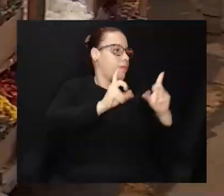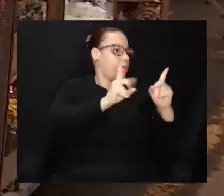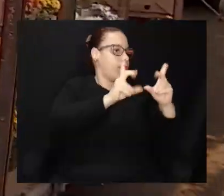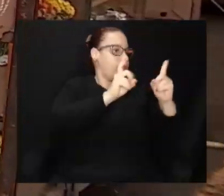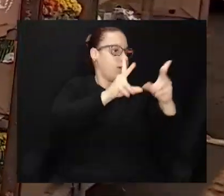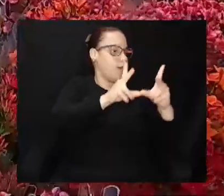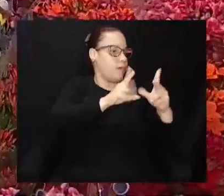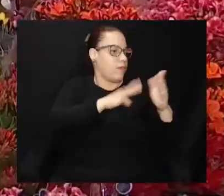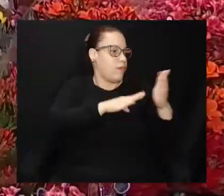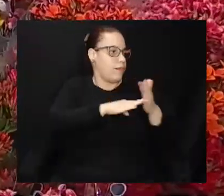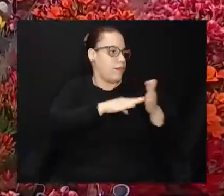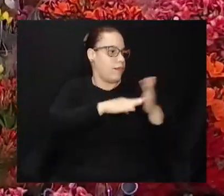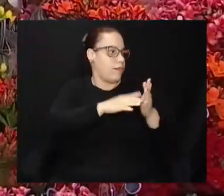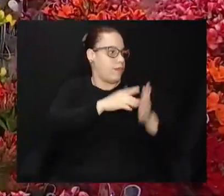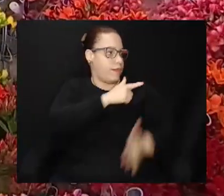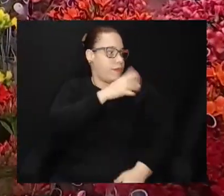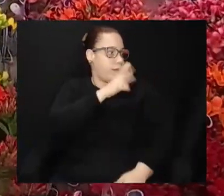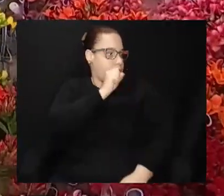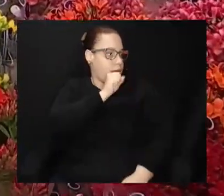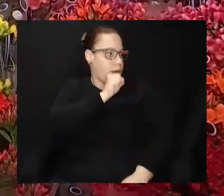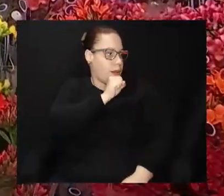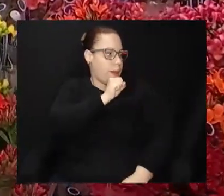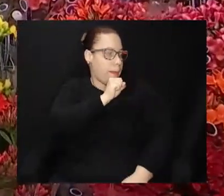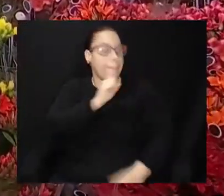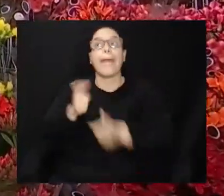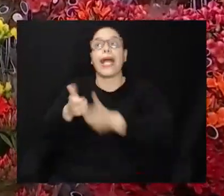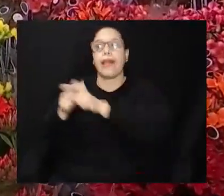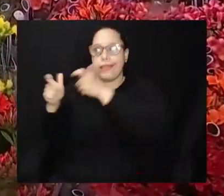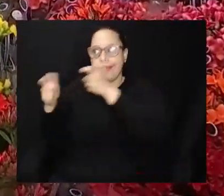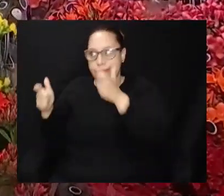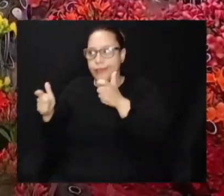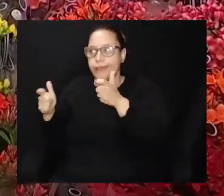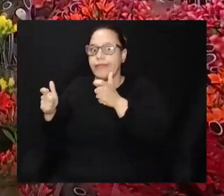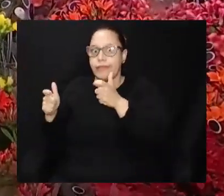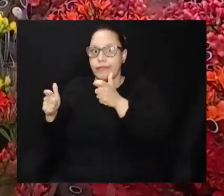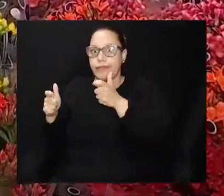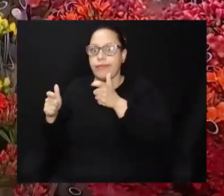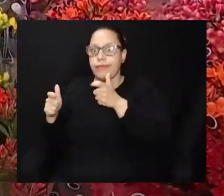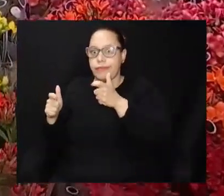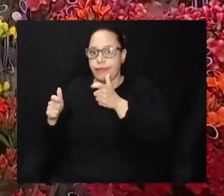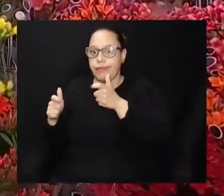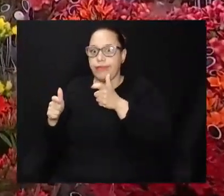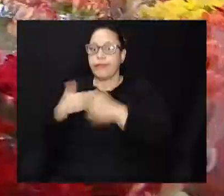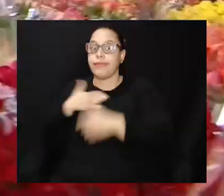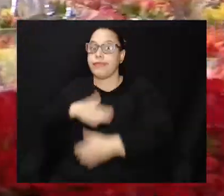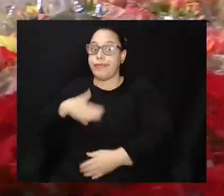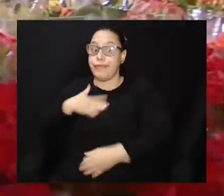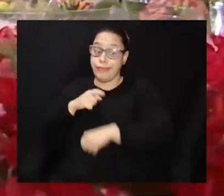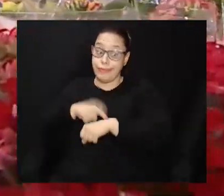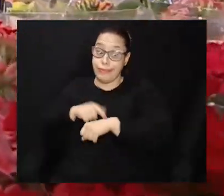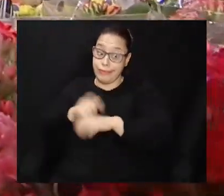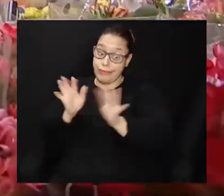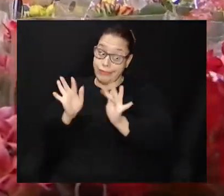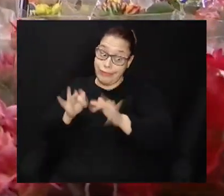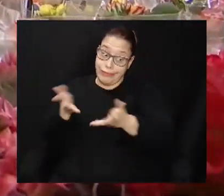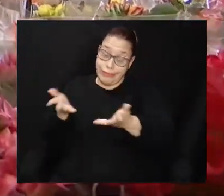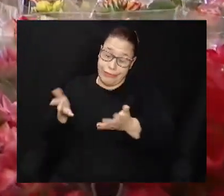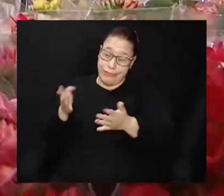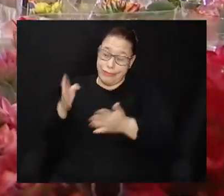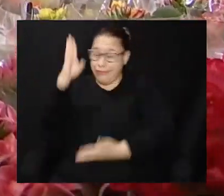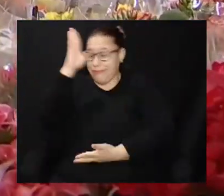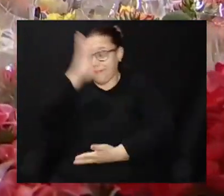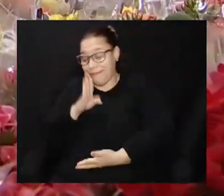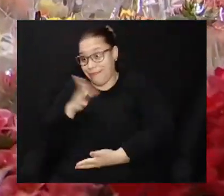final de semana, até o sábado? Muito, muito. Então tem o pessoal que ainda gosta de deixar para a última hora. O brasileiro é normal de todos,